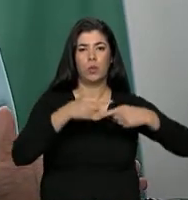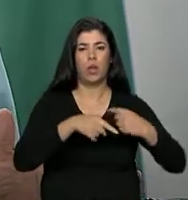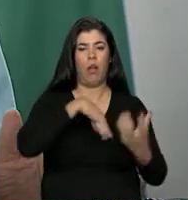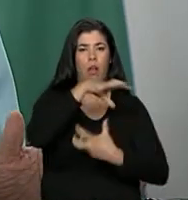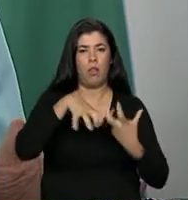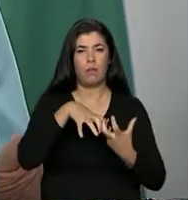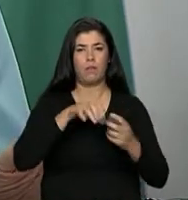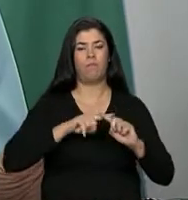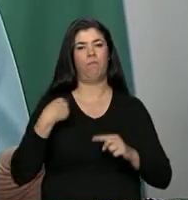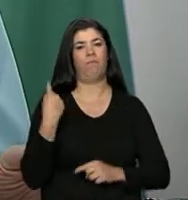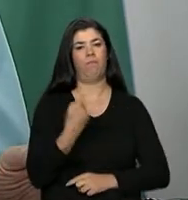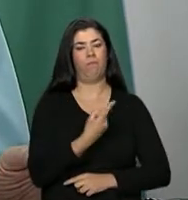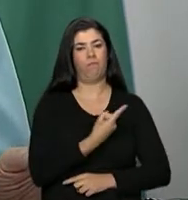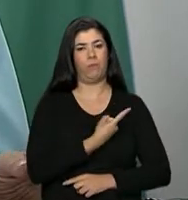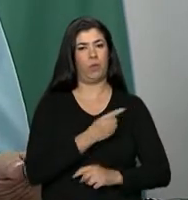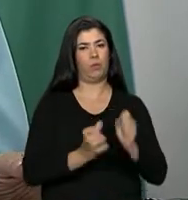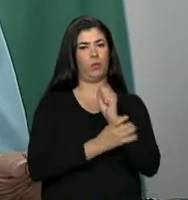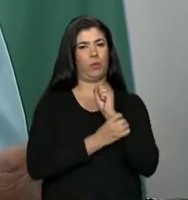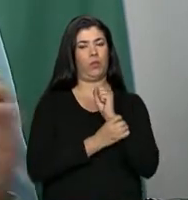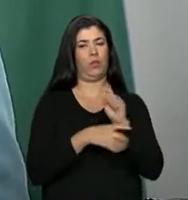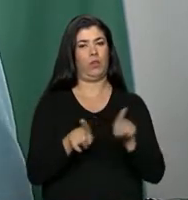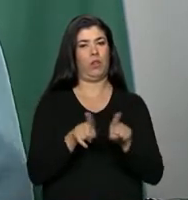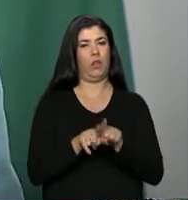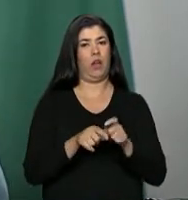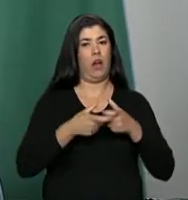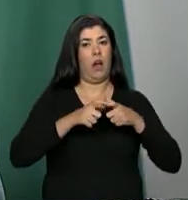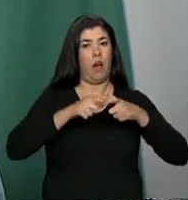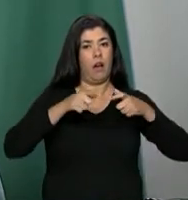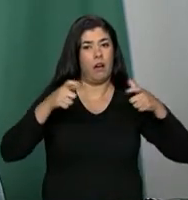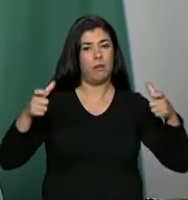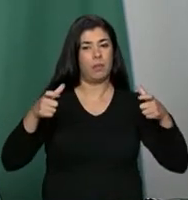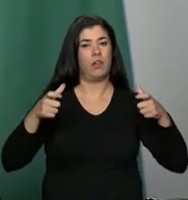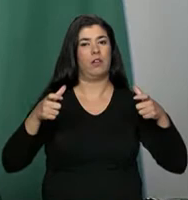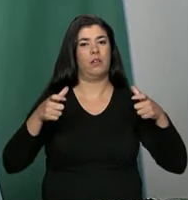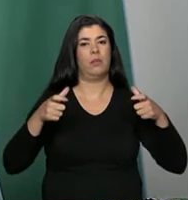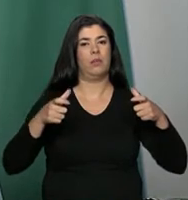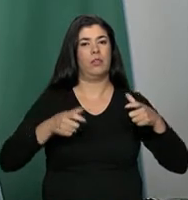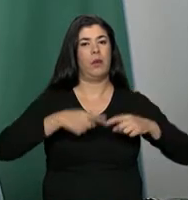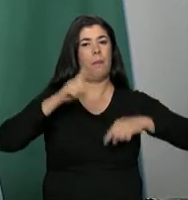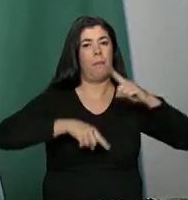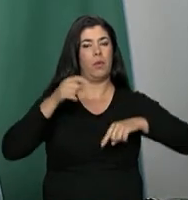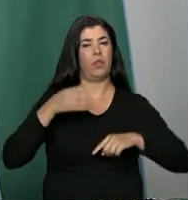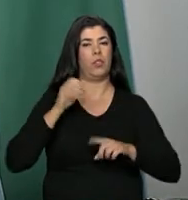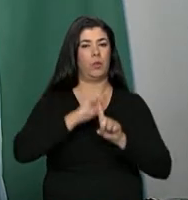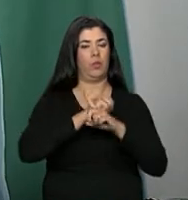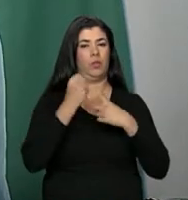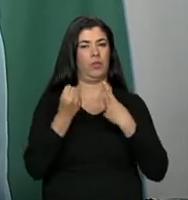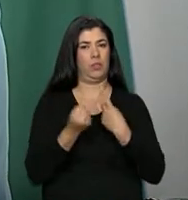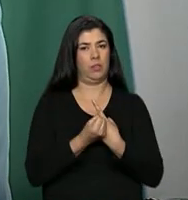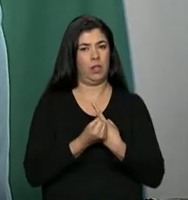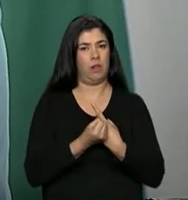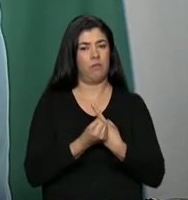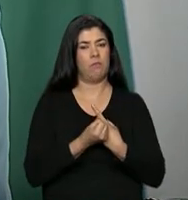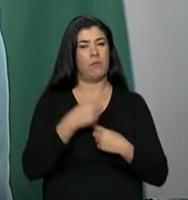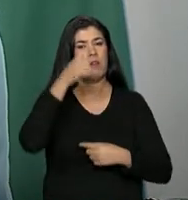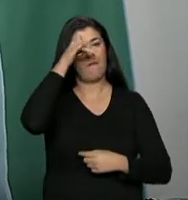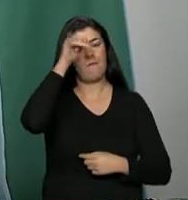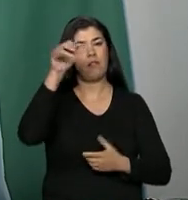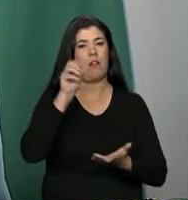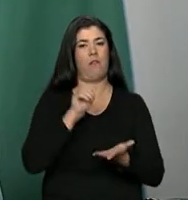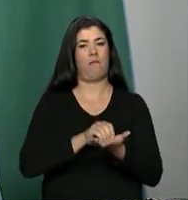nós ampliamos tanto as políticas sociais e, por isso, nós não desempregamos